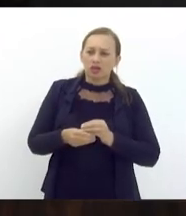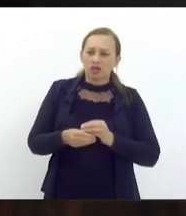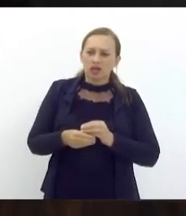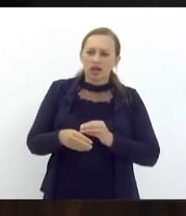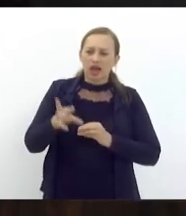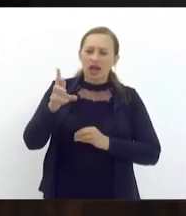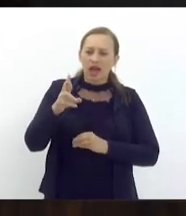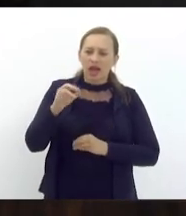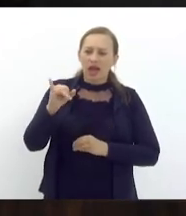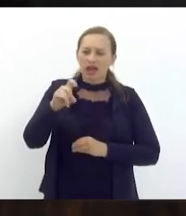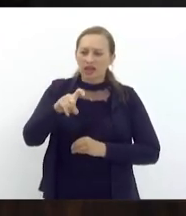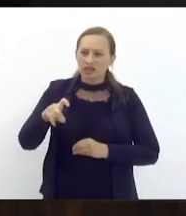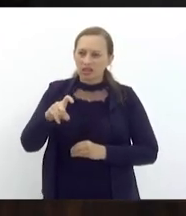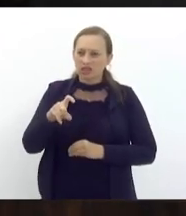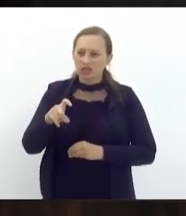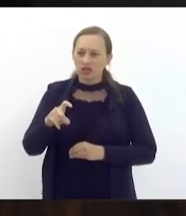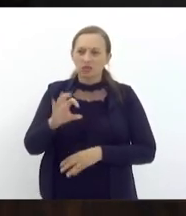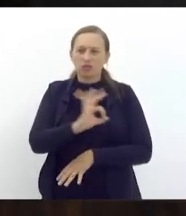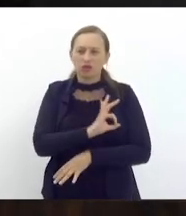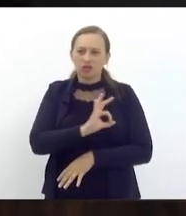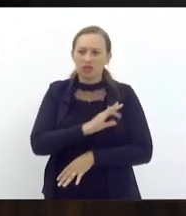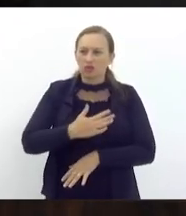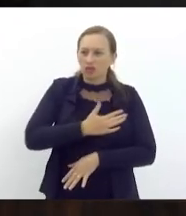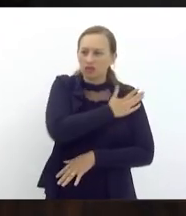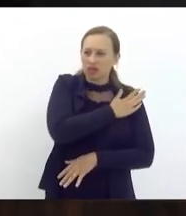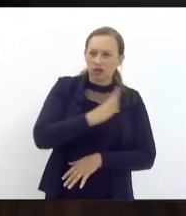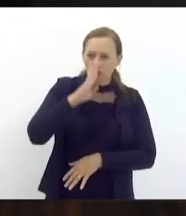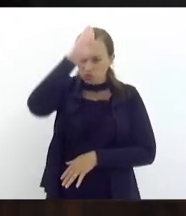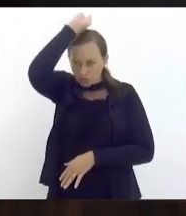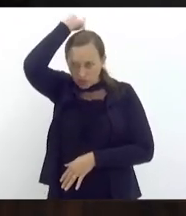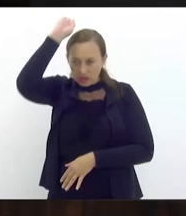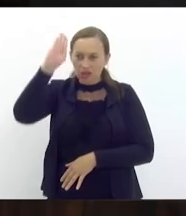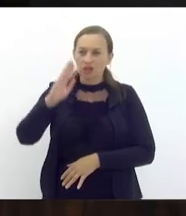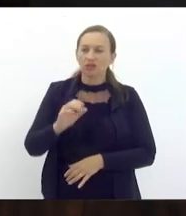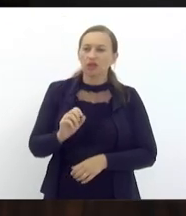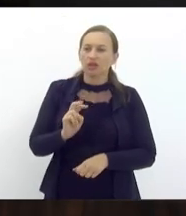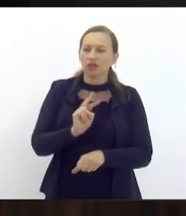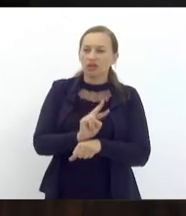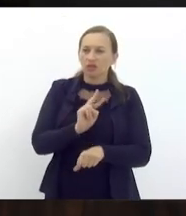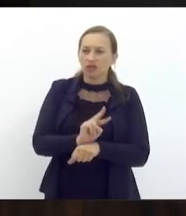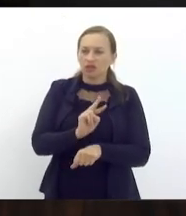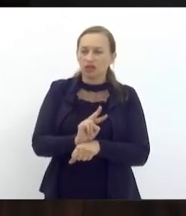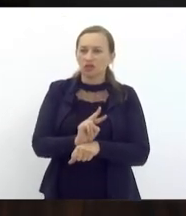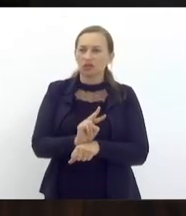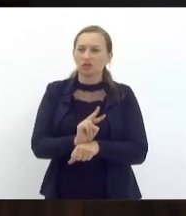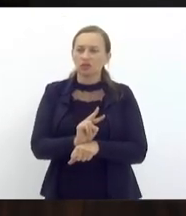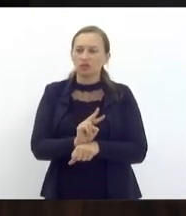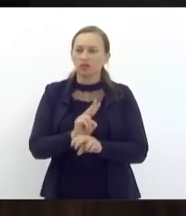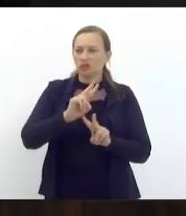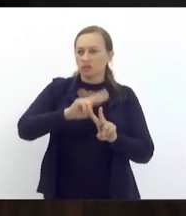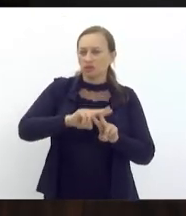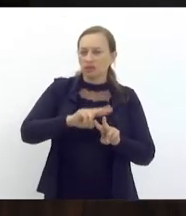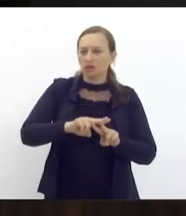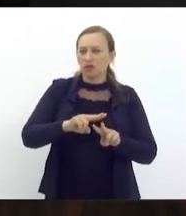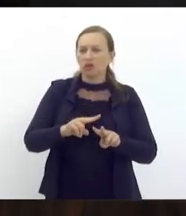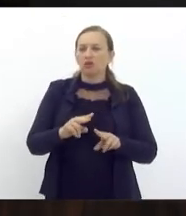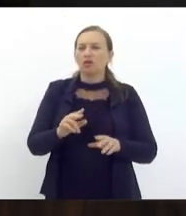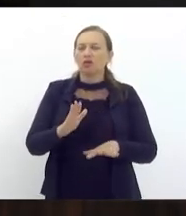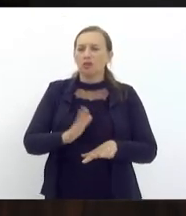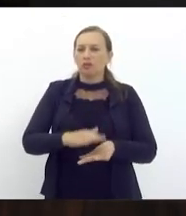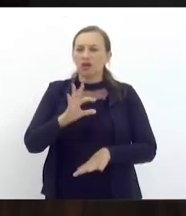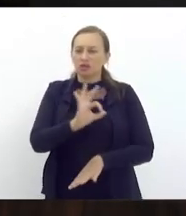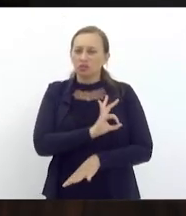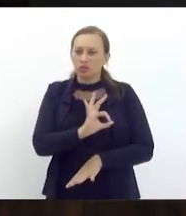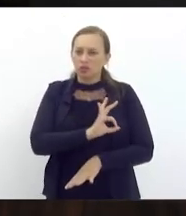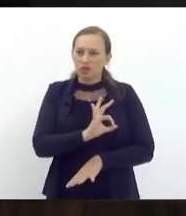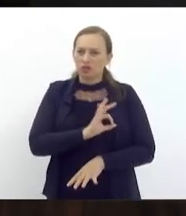é policiais militares bombeiros e agentes sociais programa mais polícia parecia